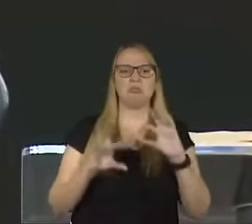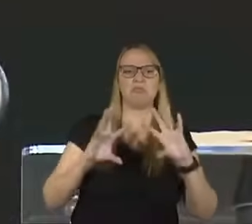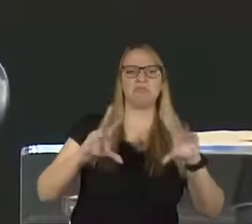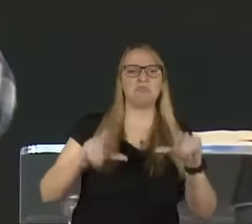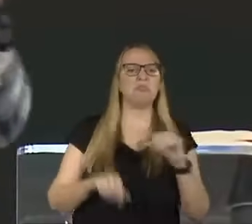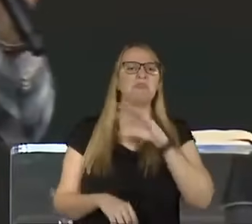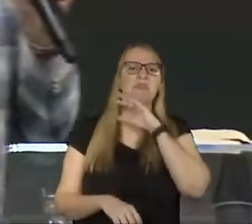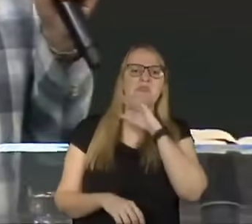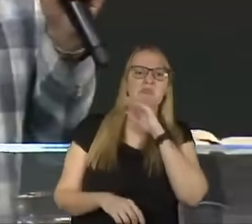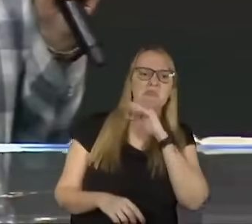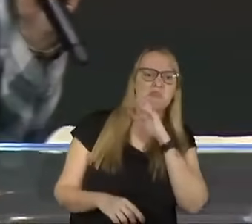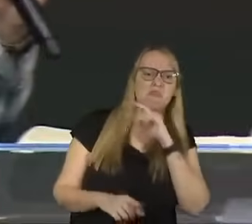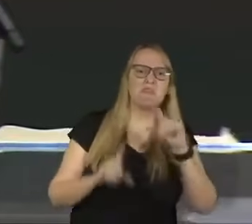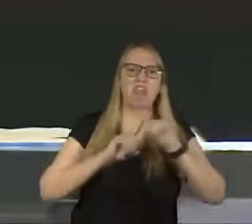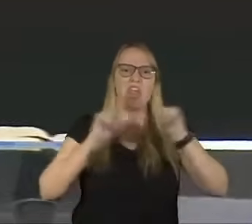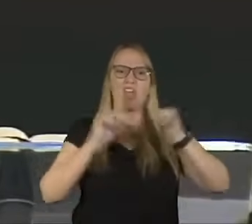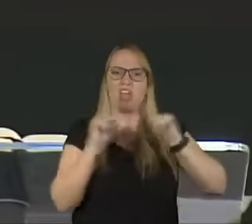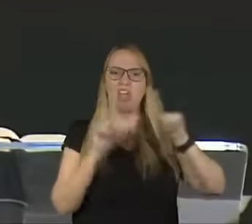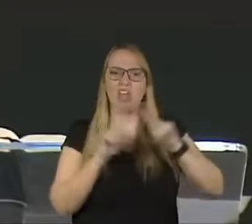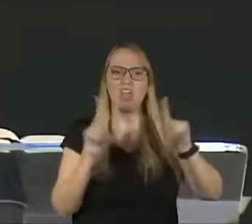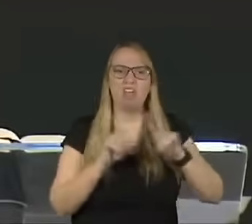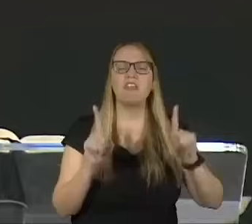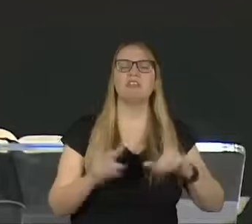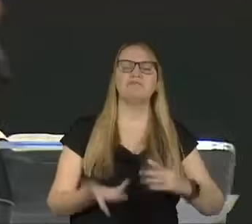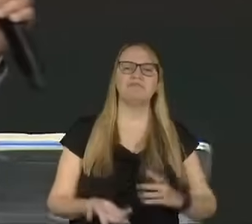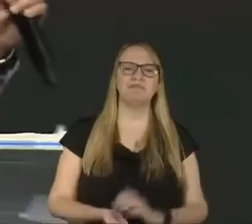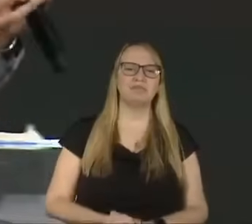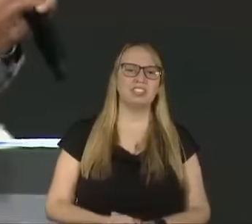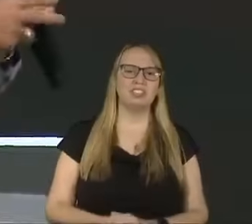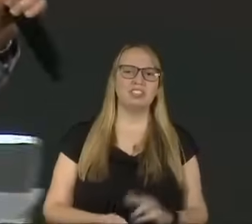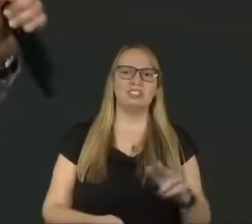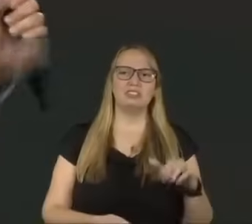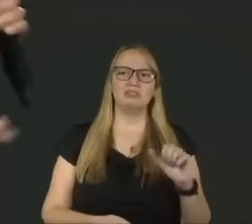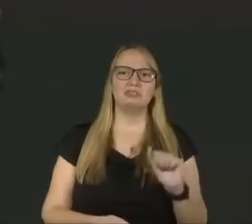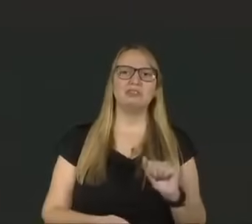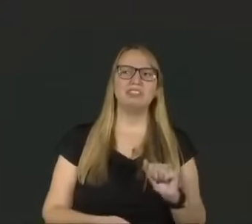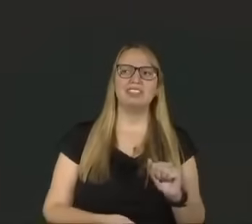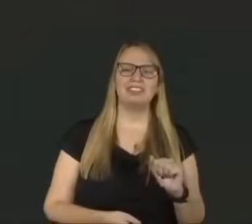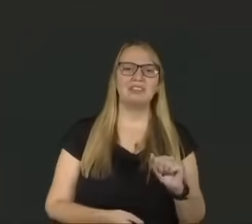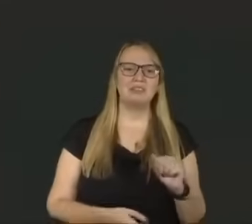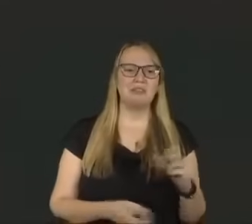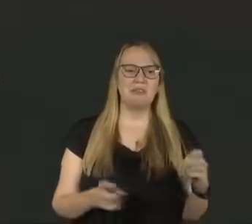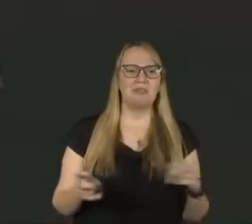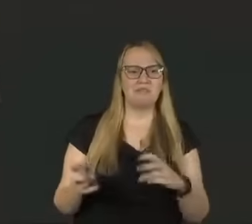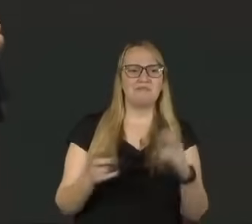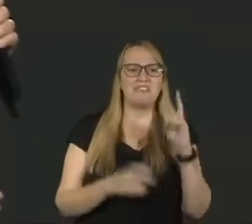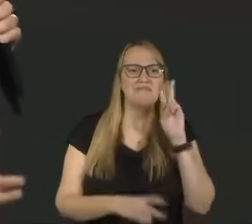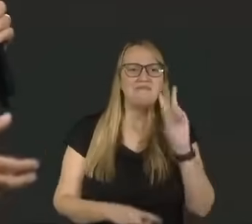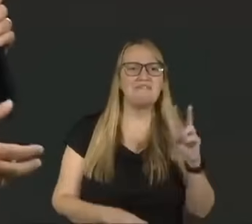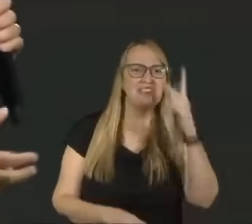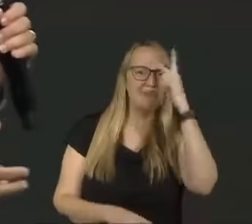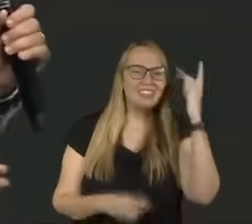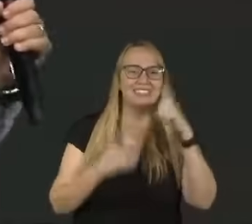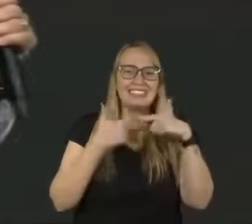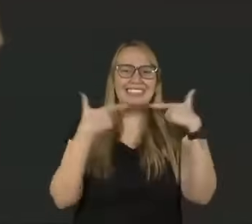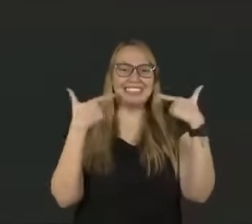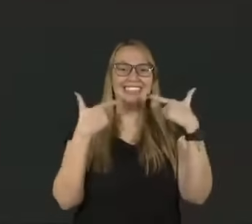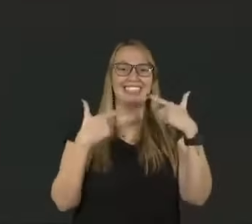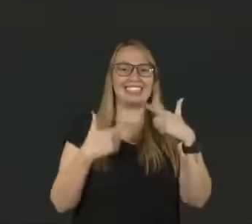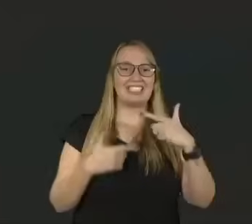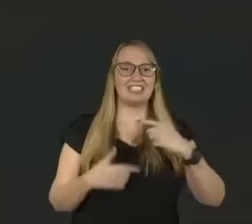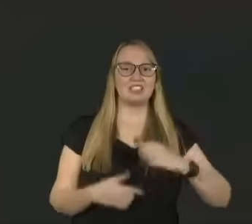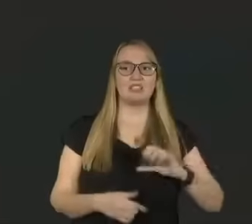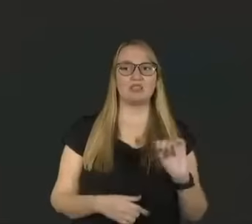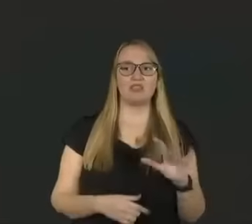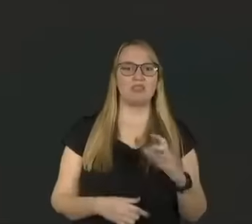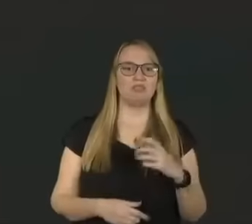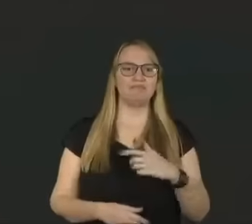é crítica sabe você você nunca tem o cara sorrindo só cara feia